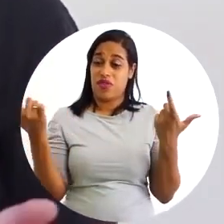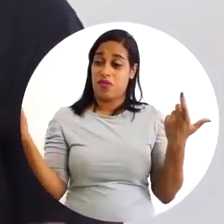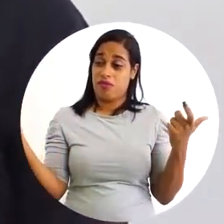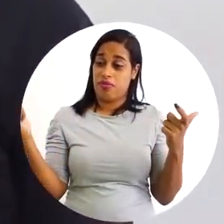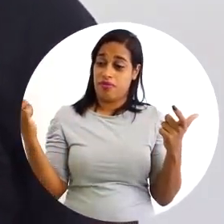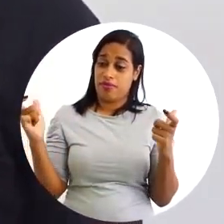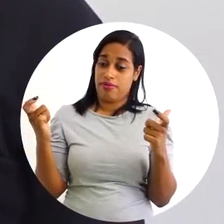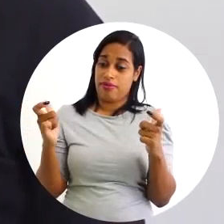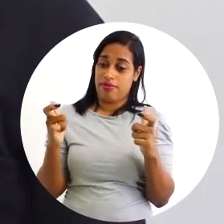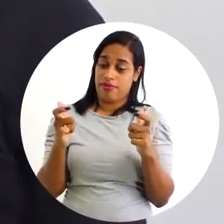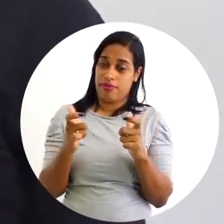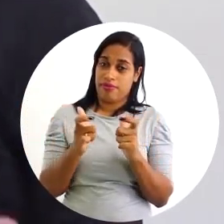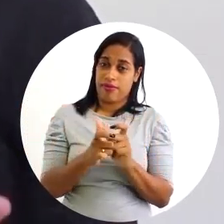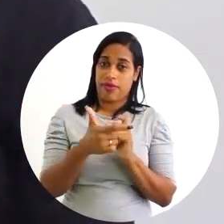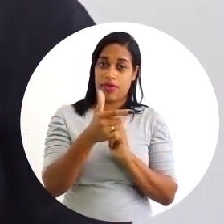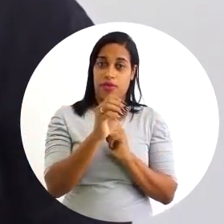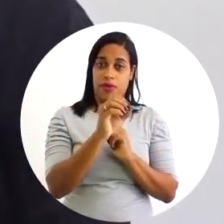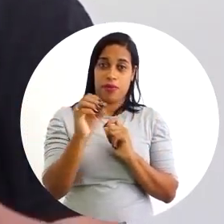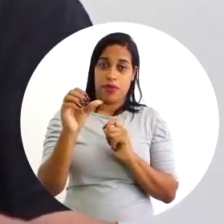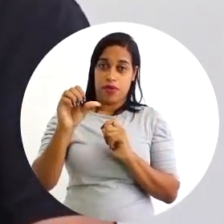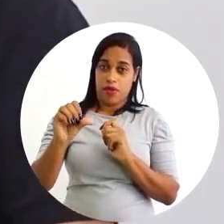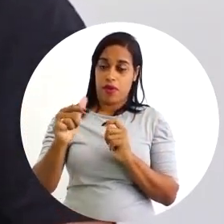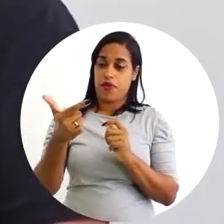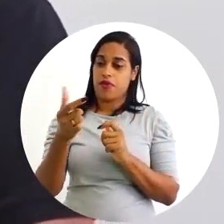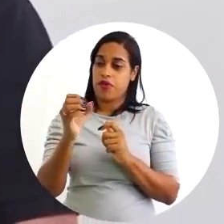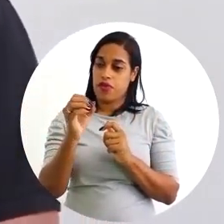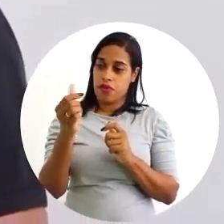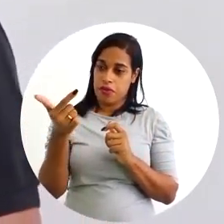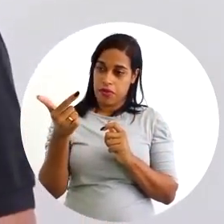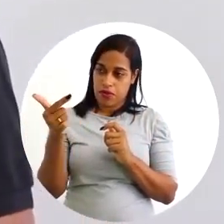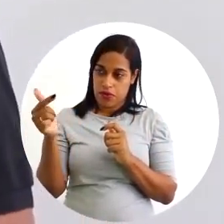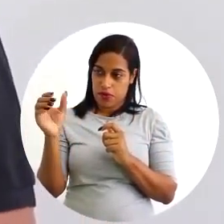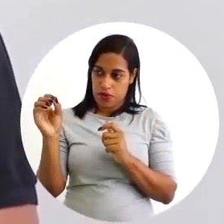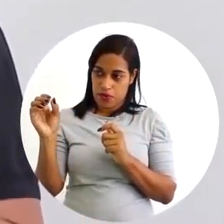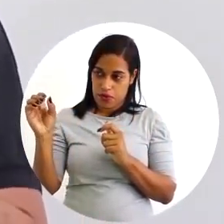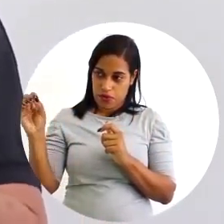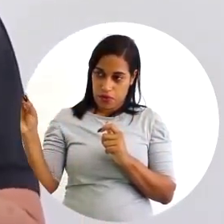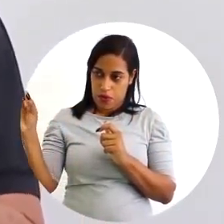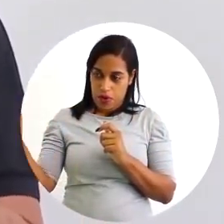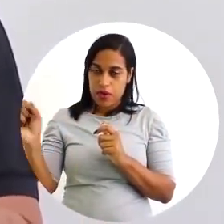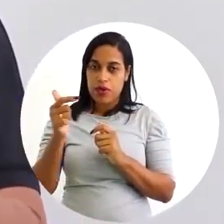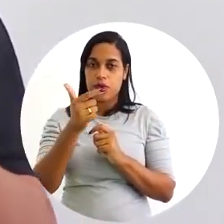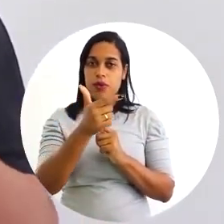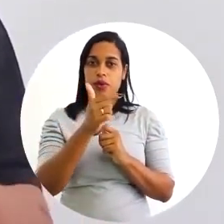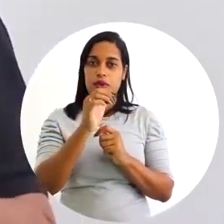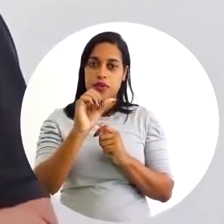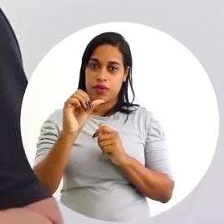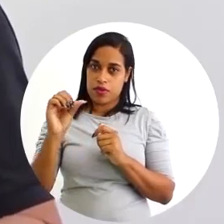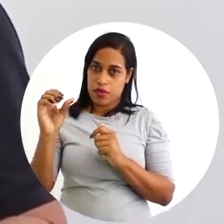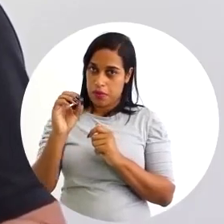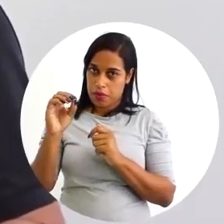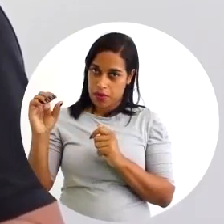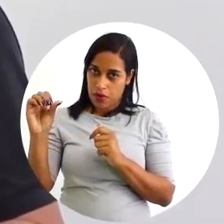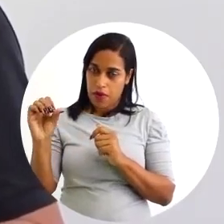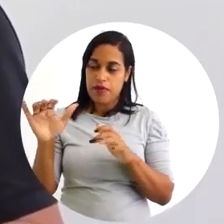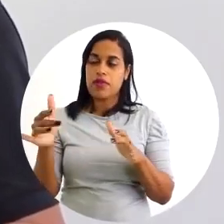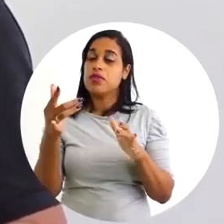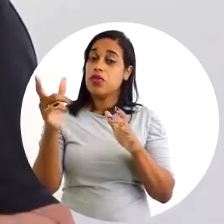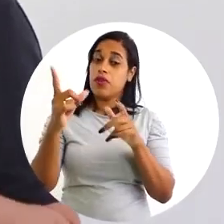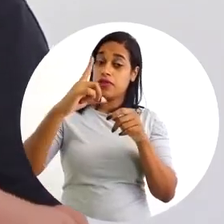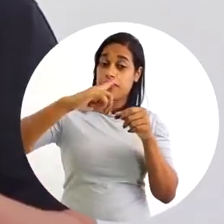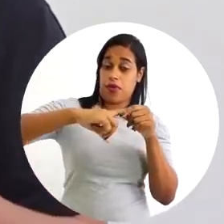diminuíram em 2009, 2008 e 2009? Então, basta você voltar no texto, logo no primeiro